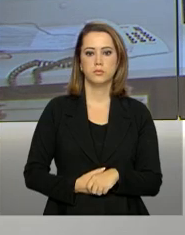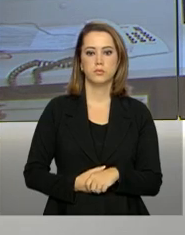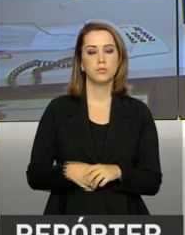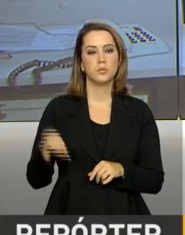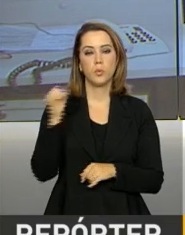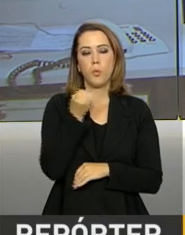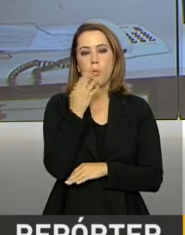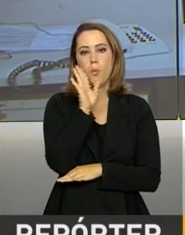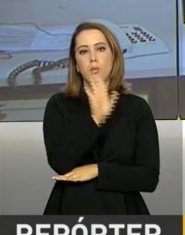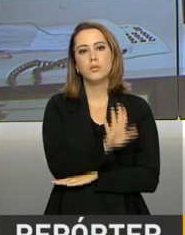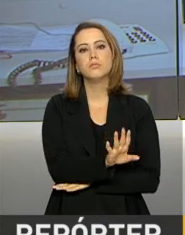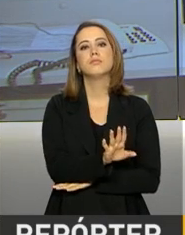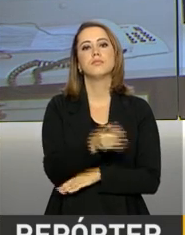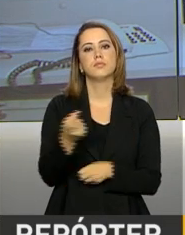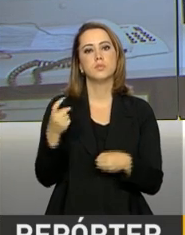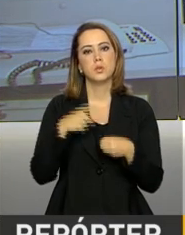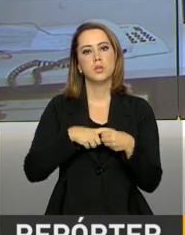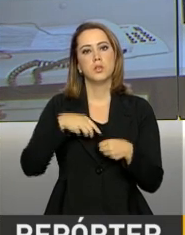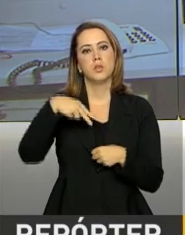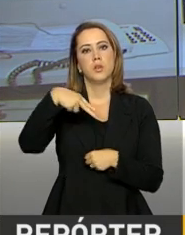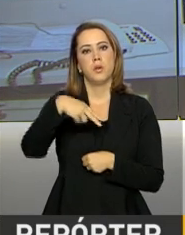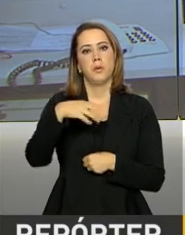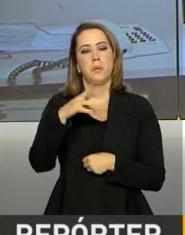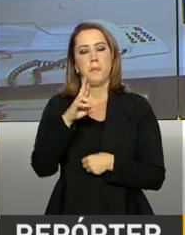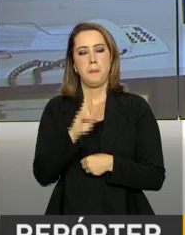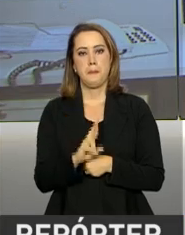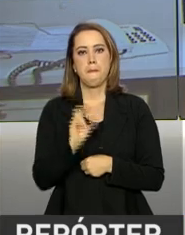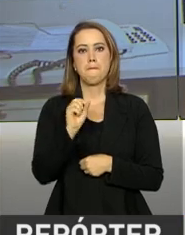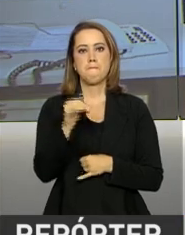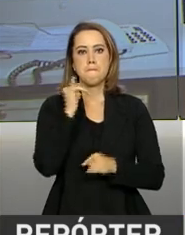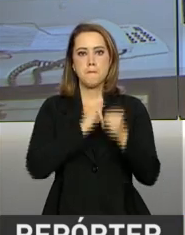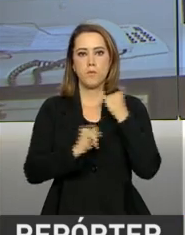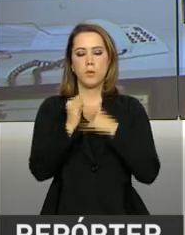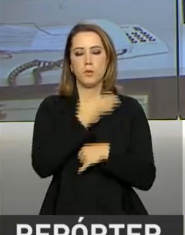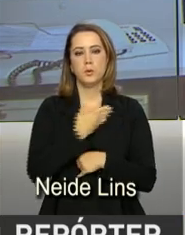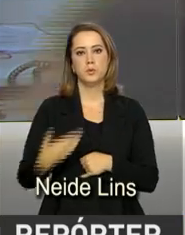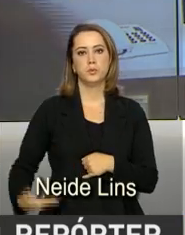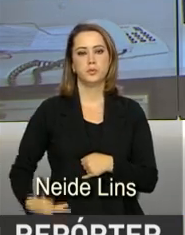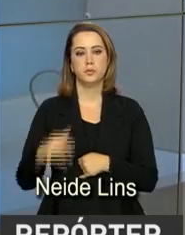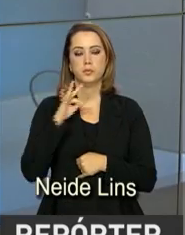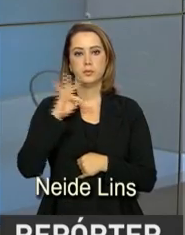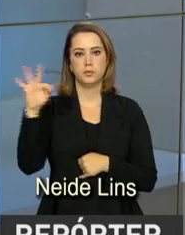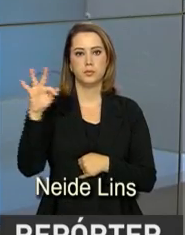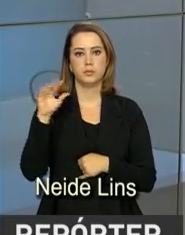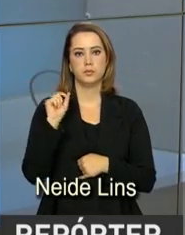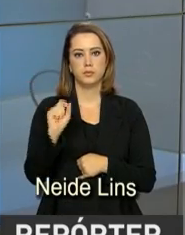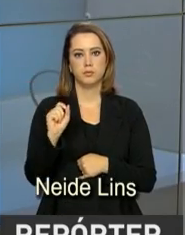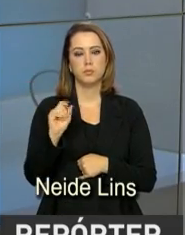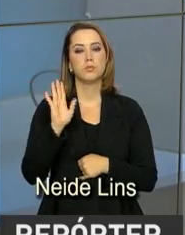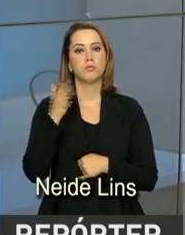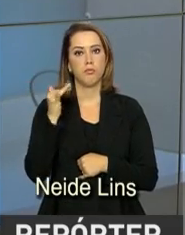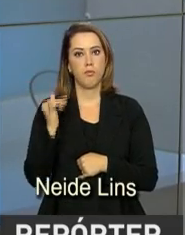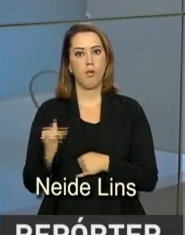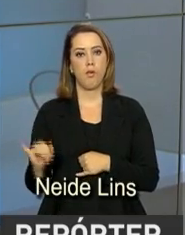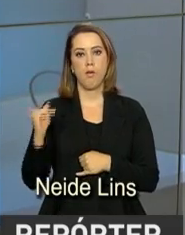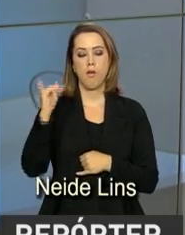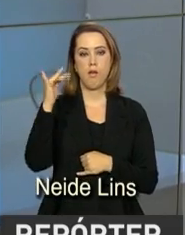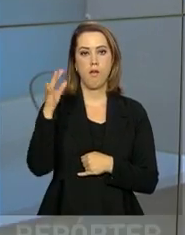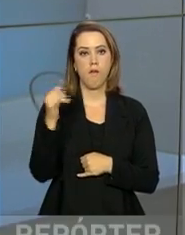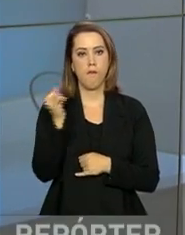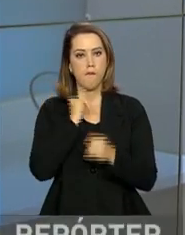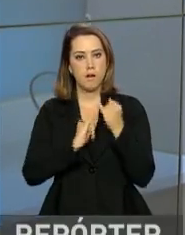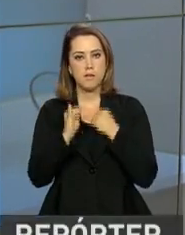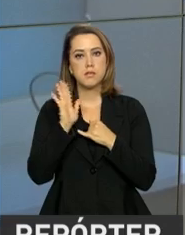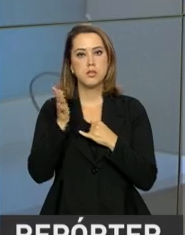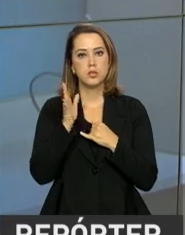Olá boa tarde estamos de volta com o repórter NBR e as notícias do governo federal a prévia da inflação oficial de